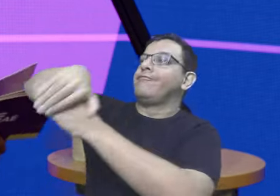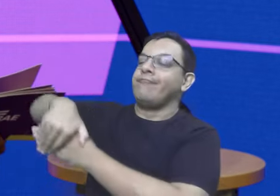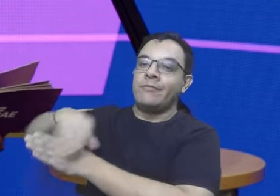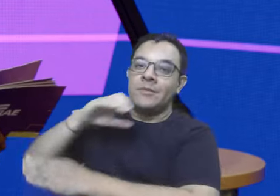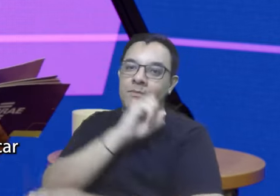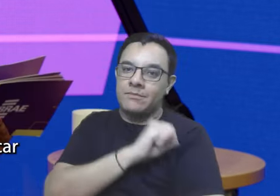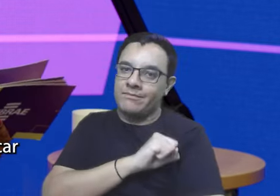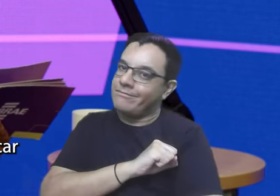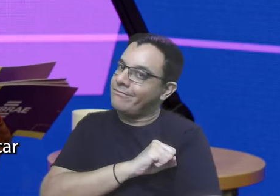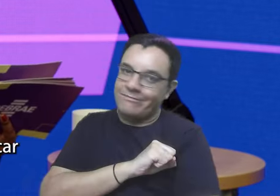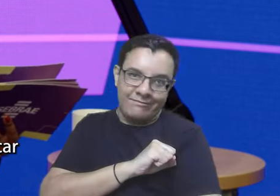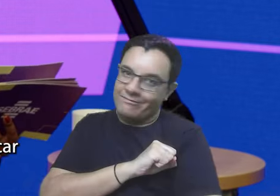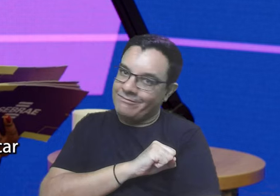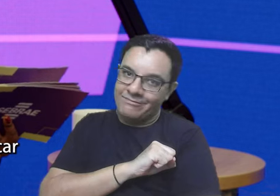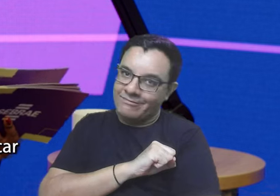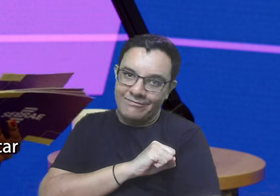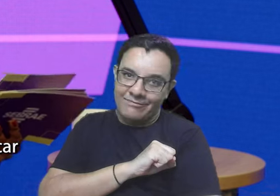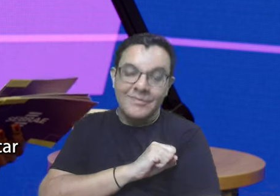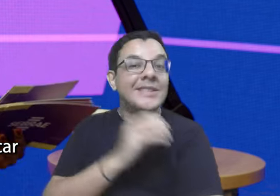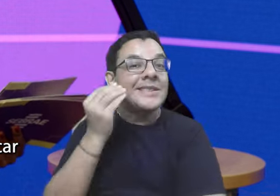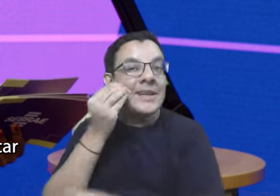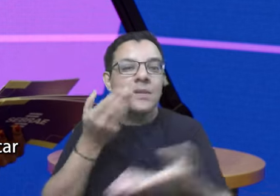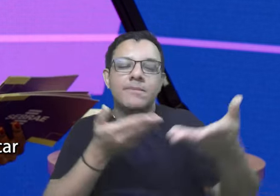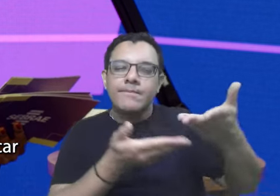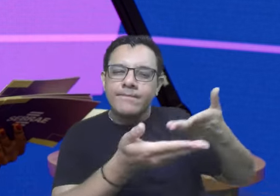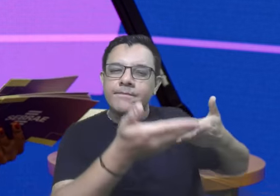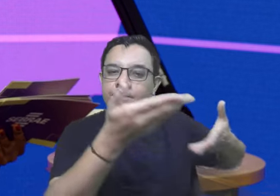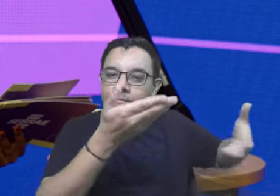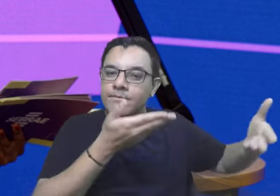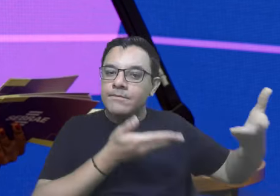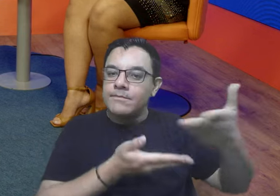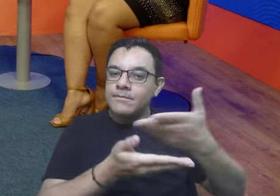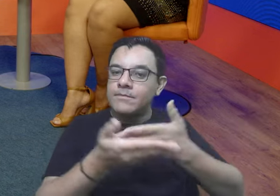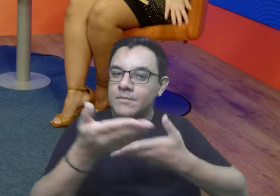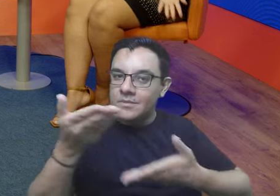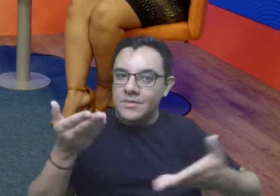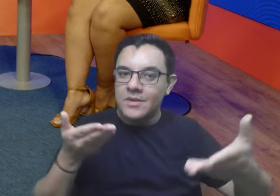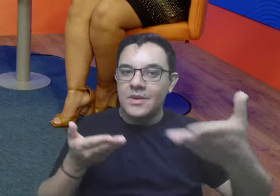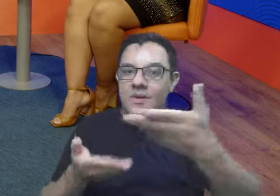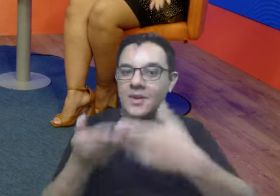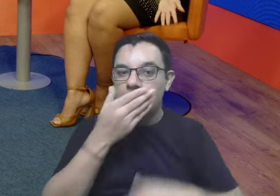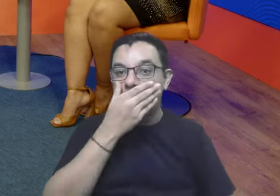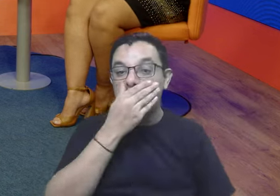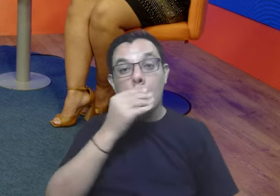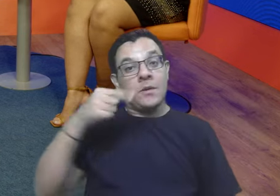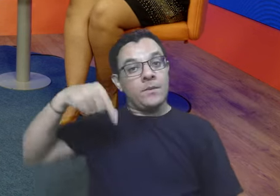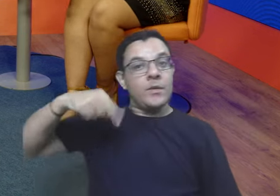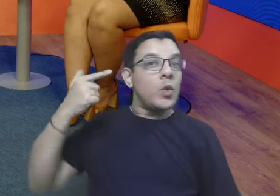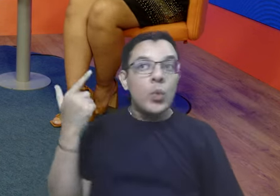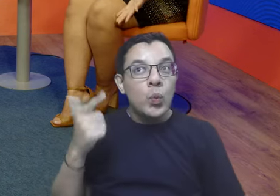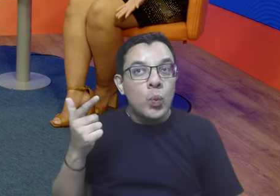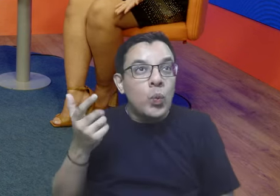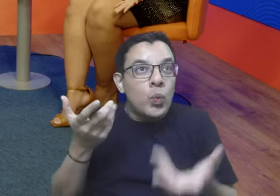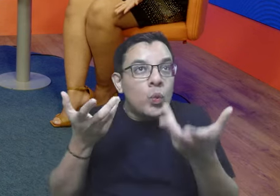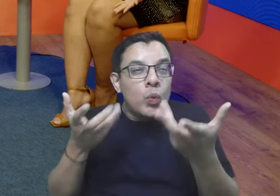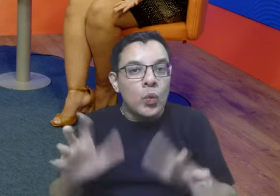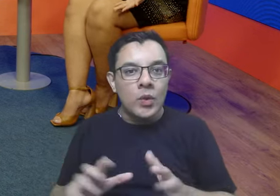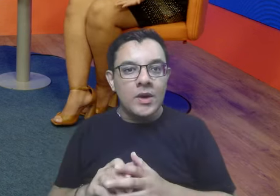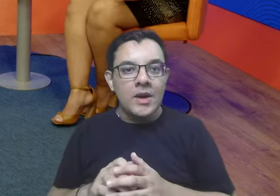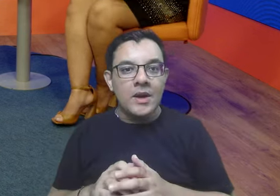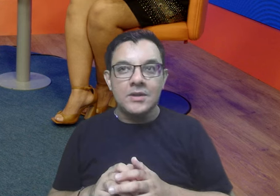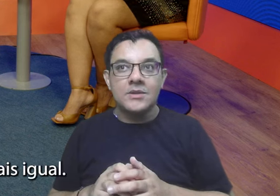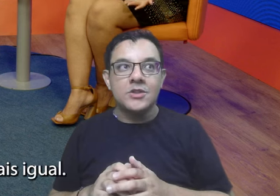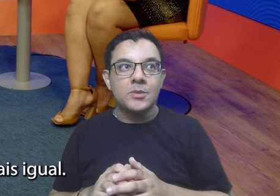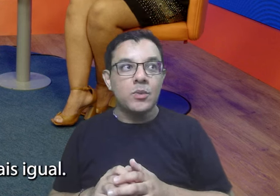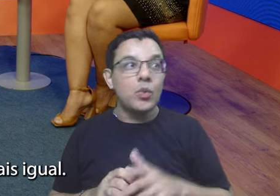compartilhado né a gente tá tentando buscar o compartilhamento exato a gente não quer buscar e mudar inverter essa situação né